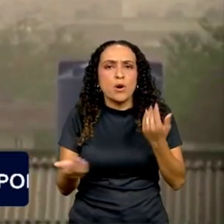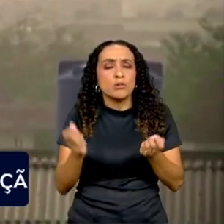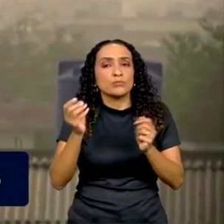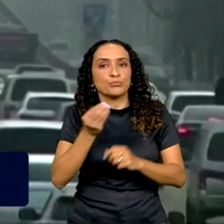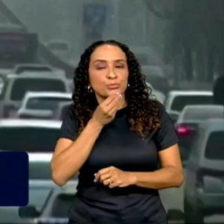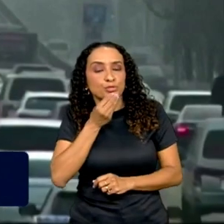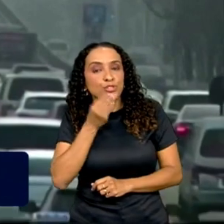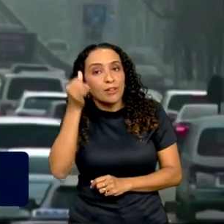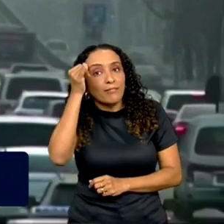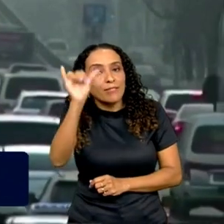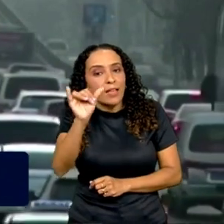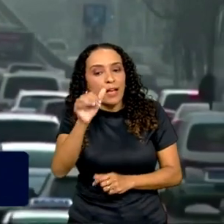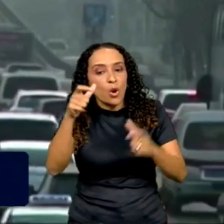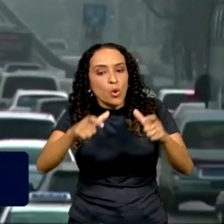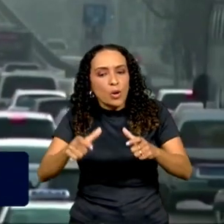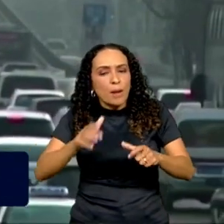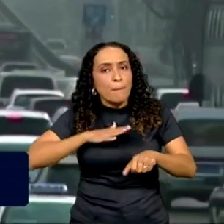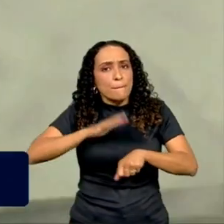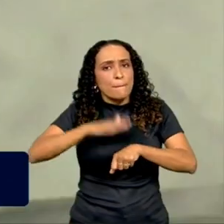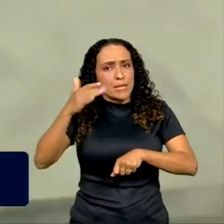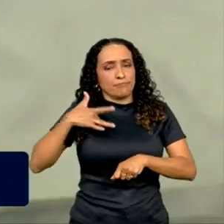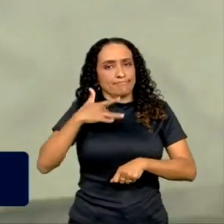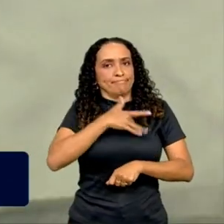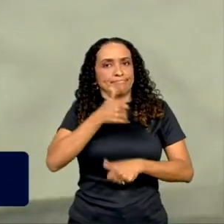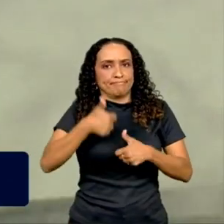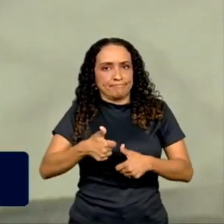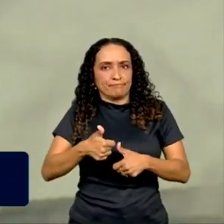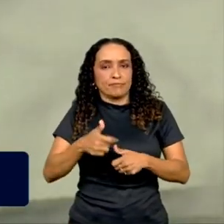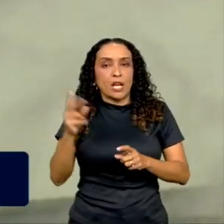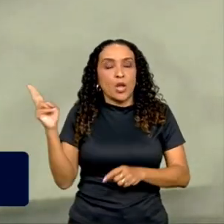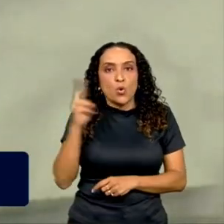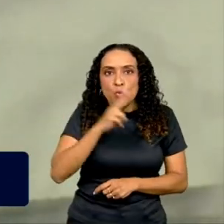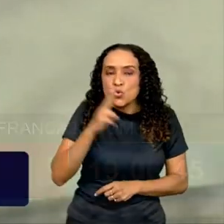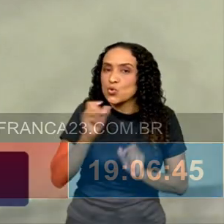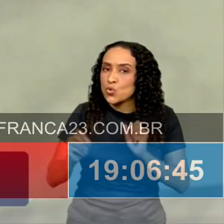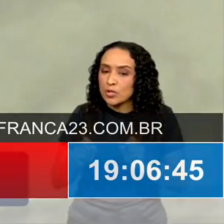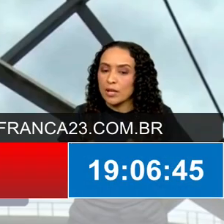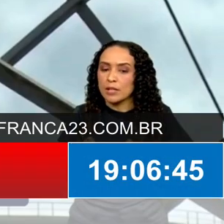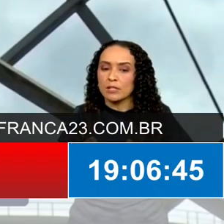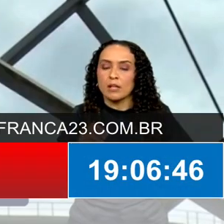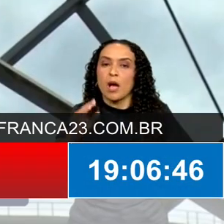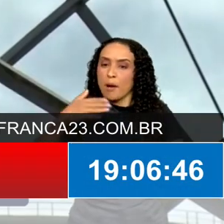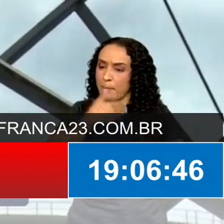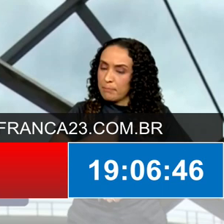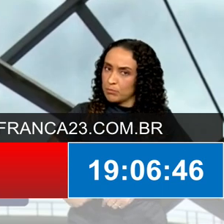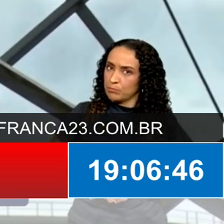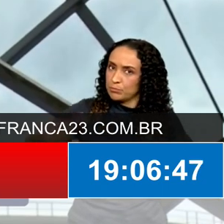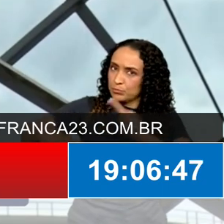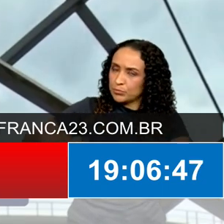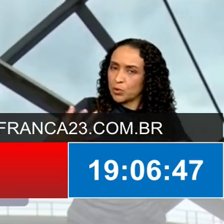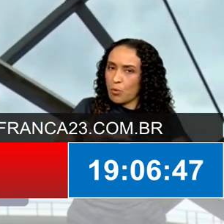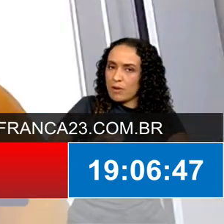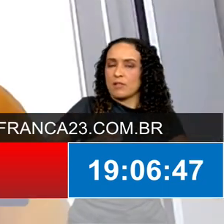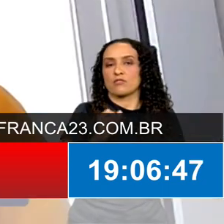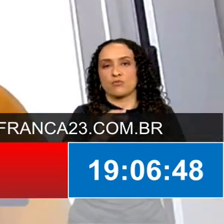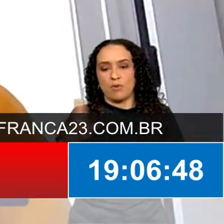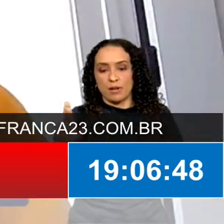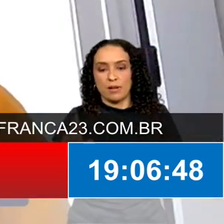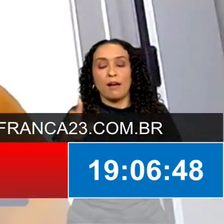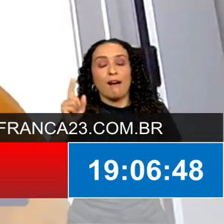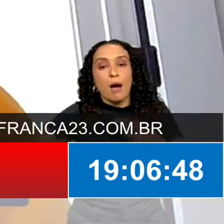ser evitadas por ambientes mais saudáveis, o que torna urgente a adoção da Política Nacional de Qualidade do Ar.